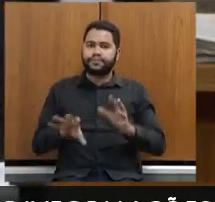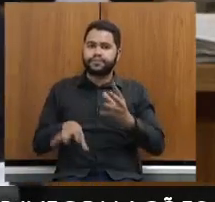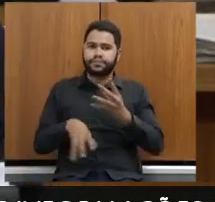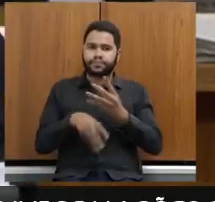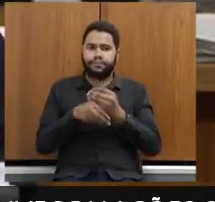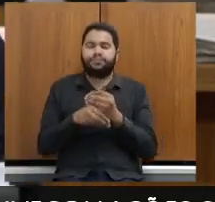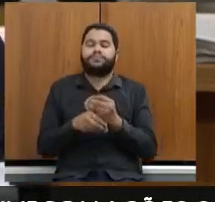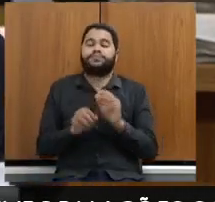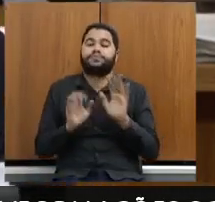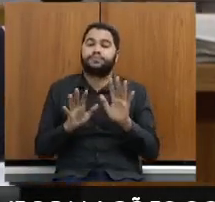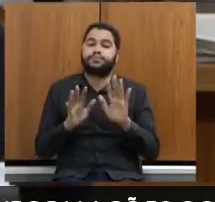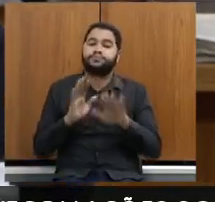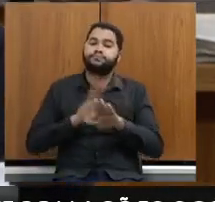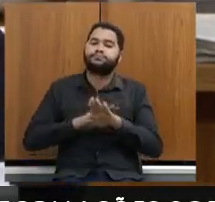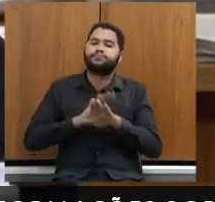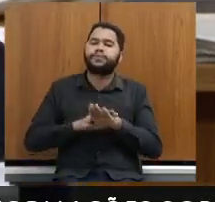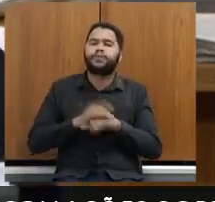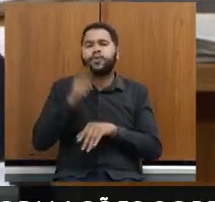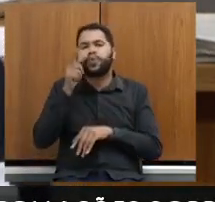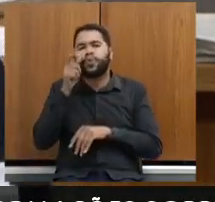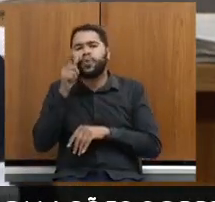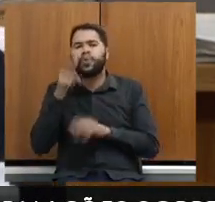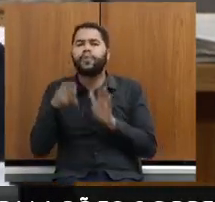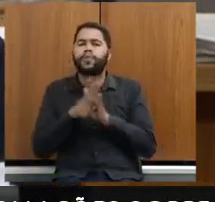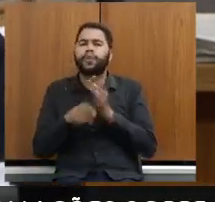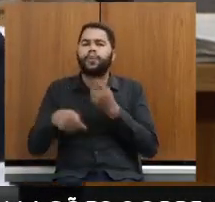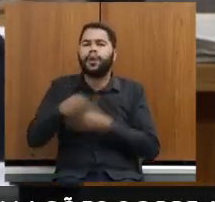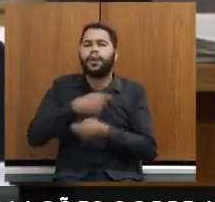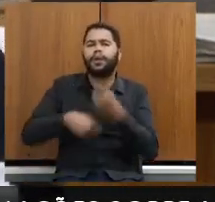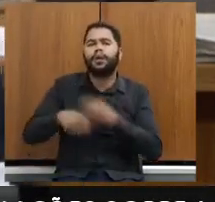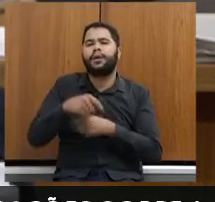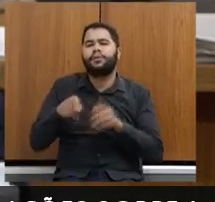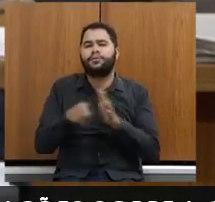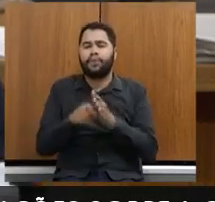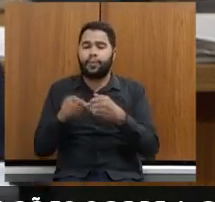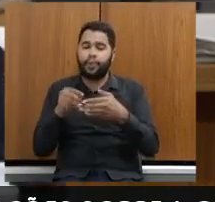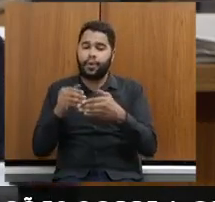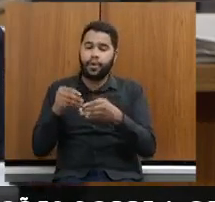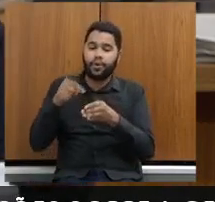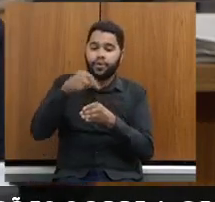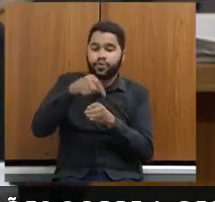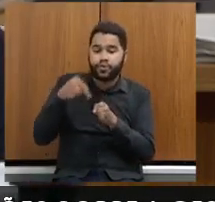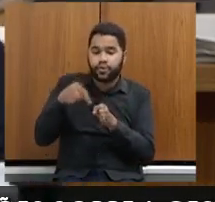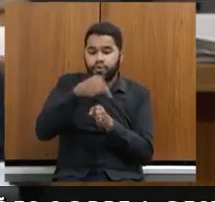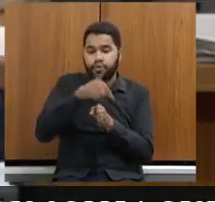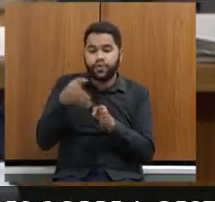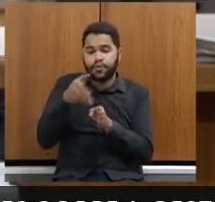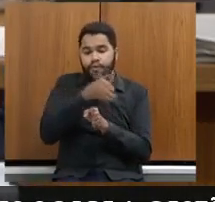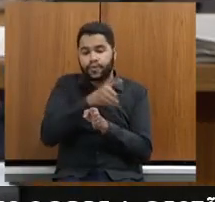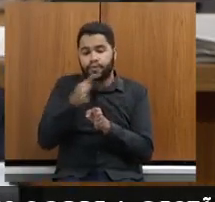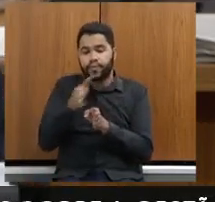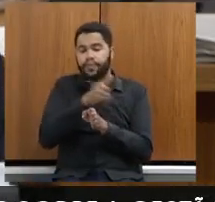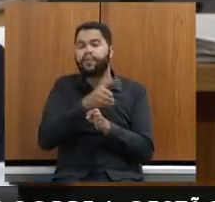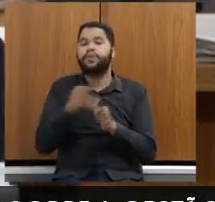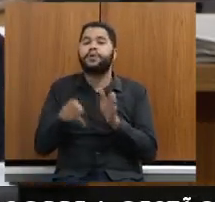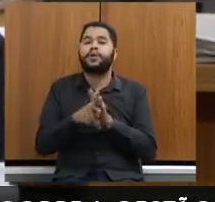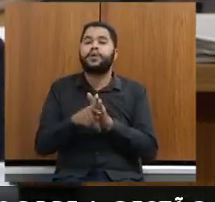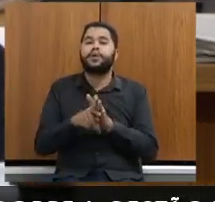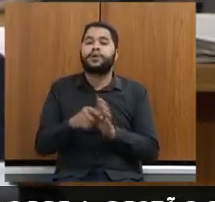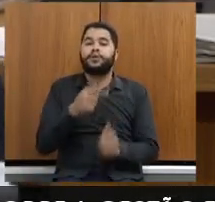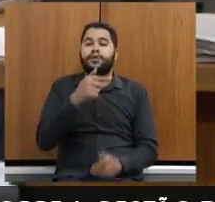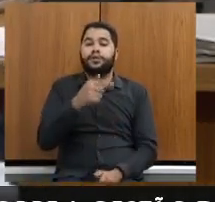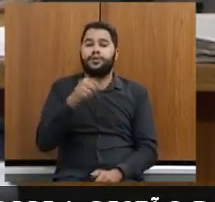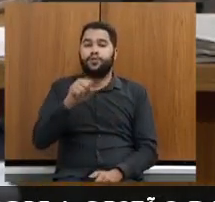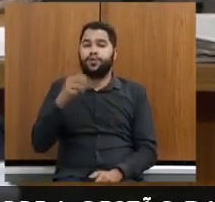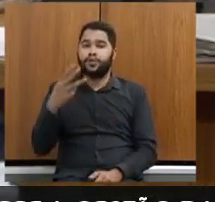integração só a título de curiosidade e as operações a divisas Integradas quatro foram mobilizados 783